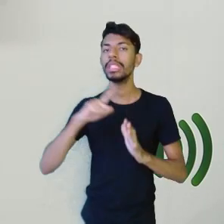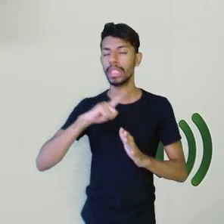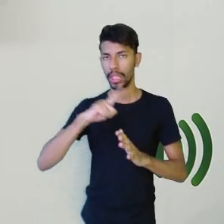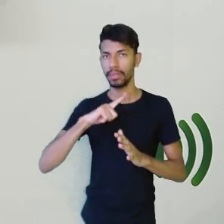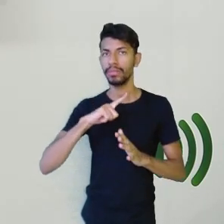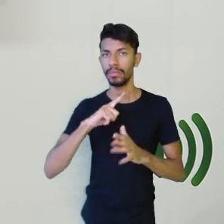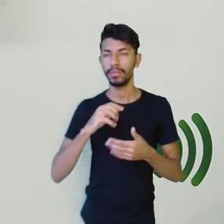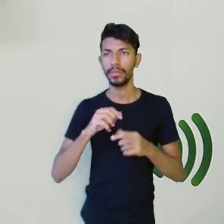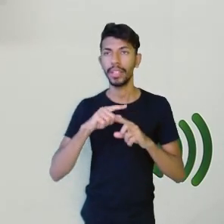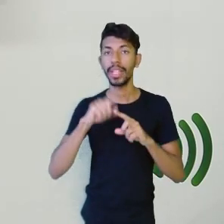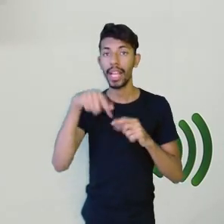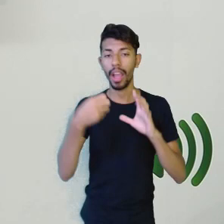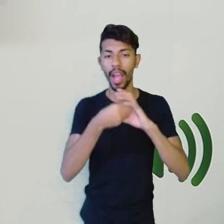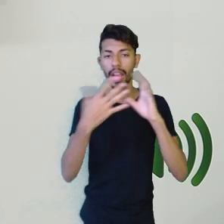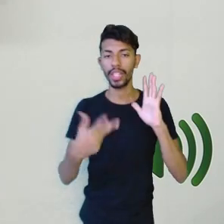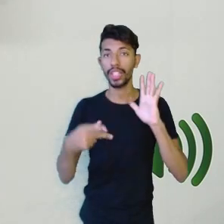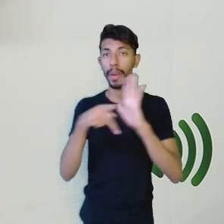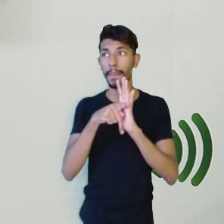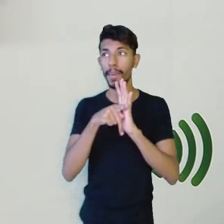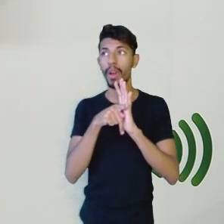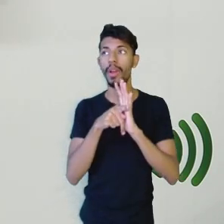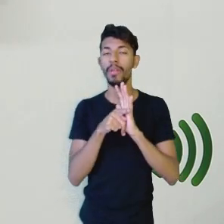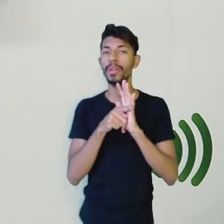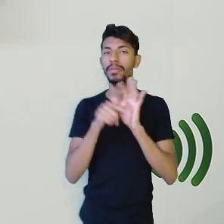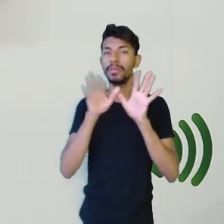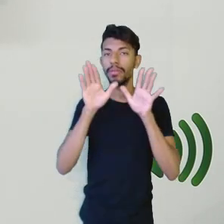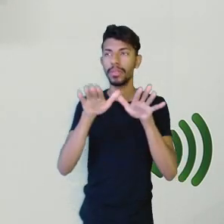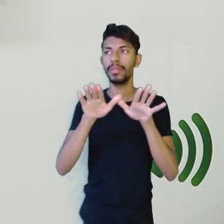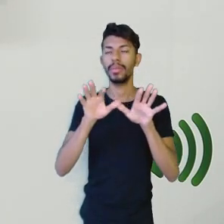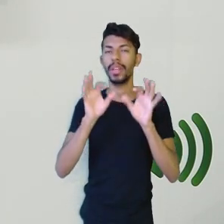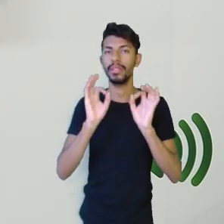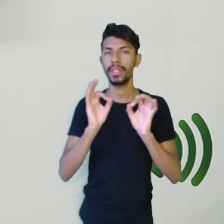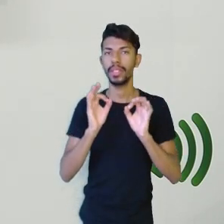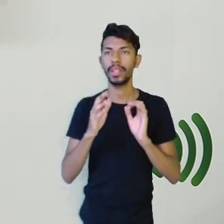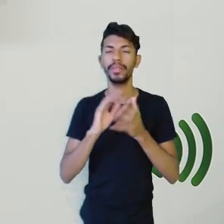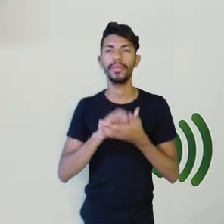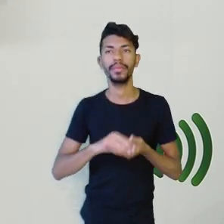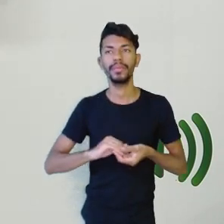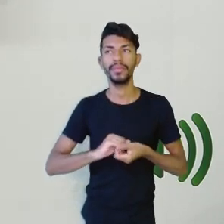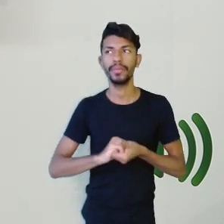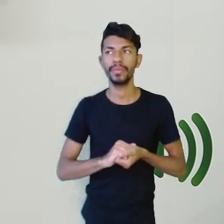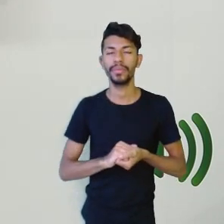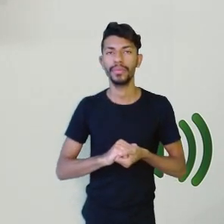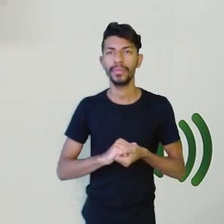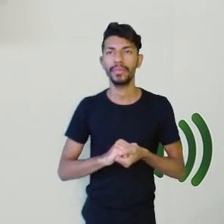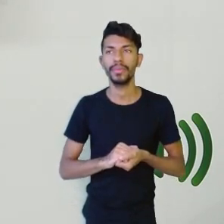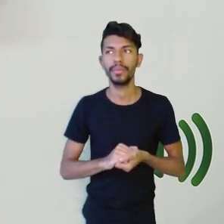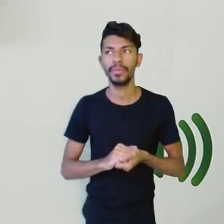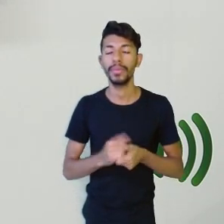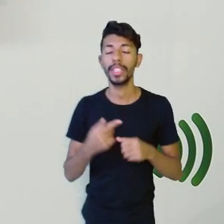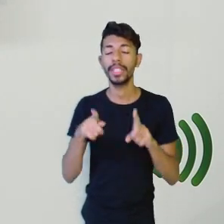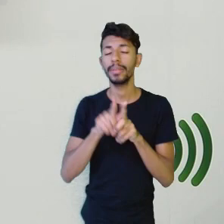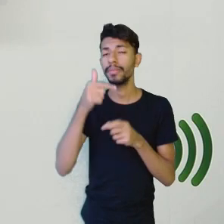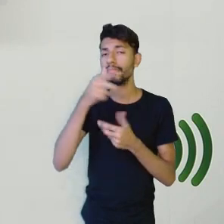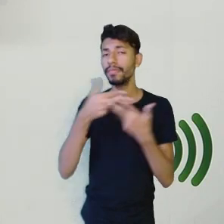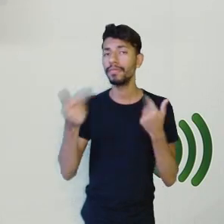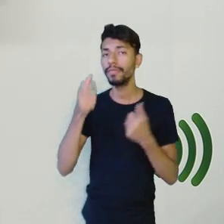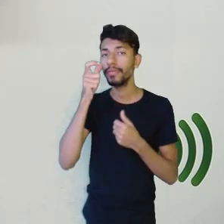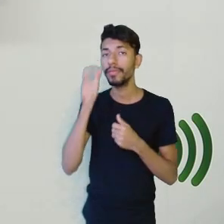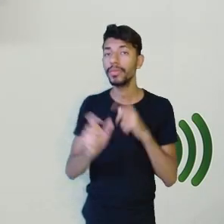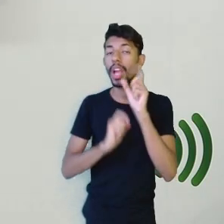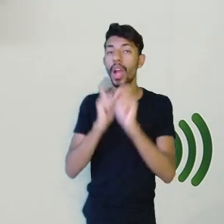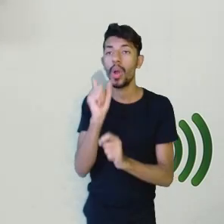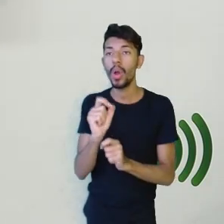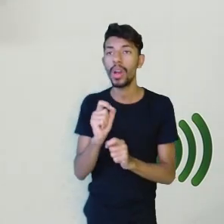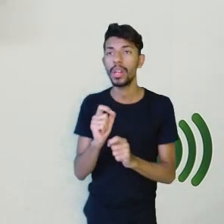essa é uma característica exclusiva desses animais, das aves, tá certo? Outra coisa também de